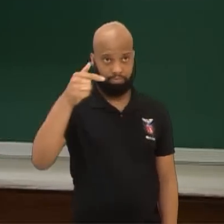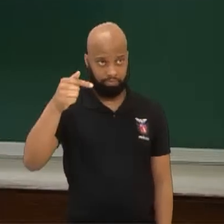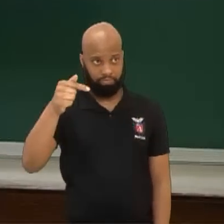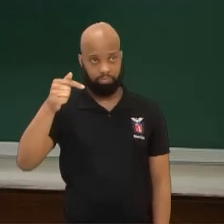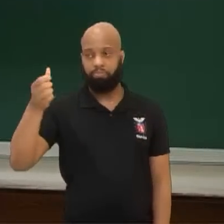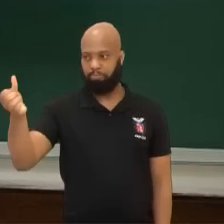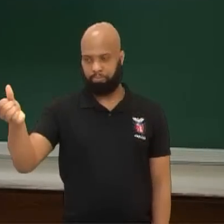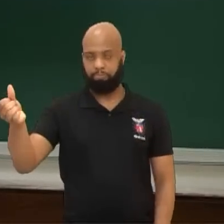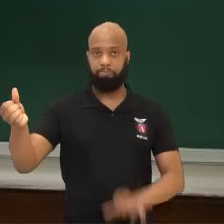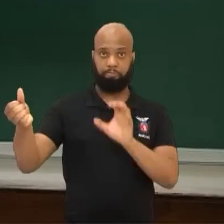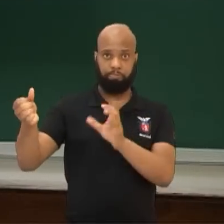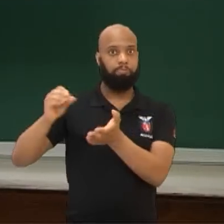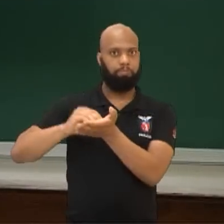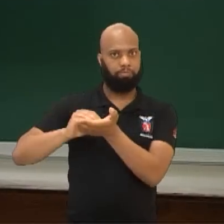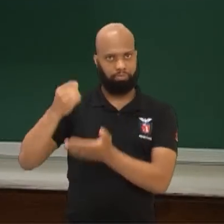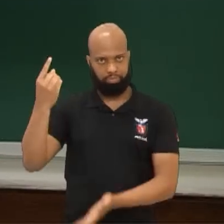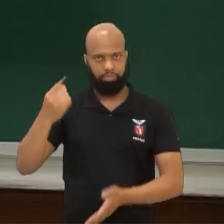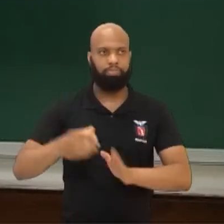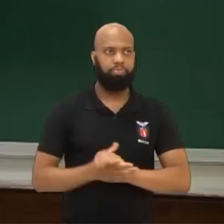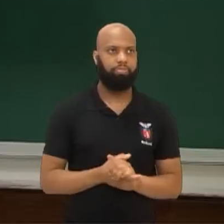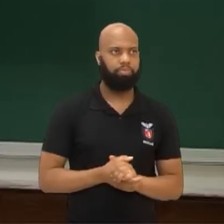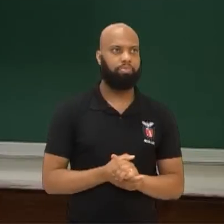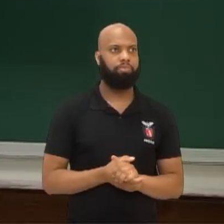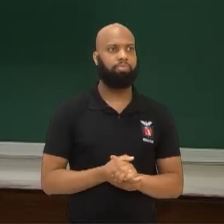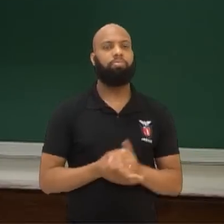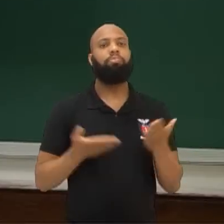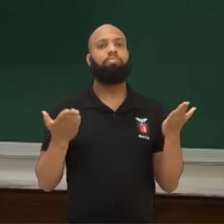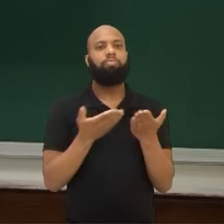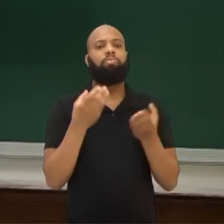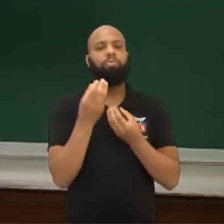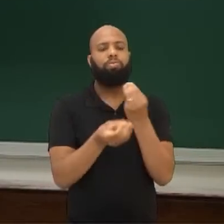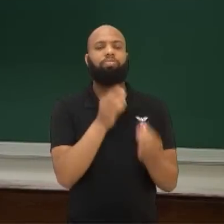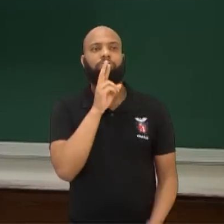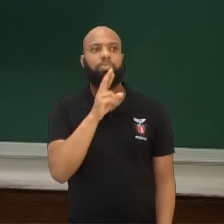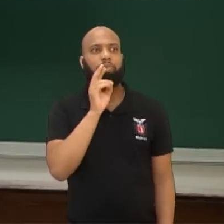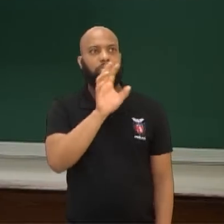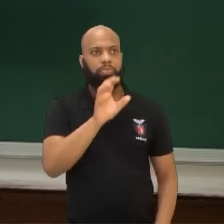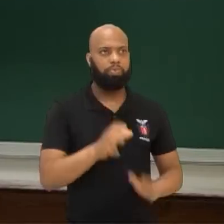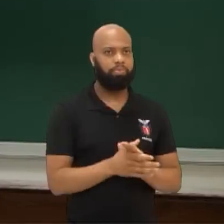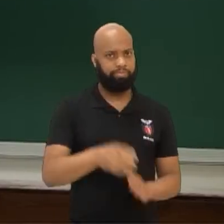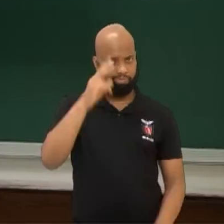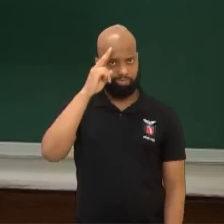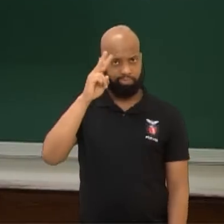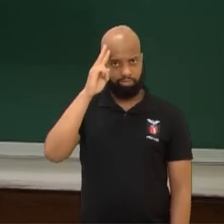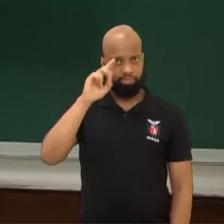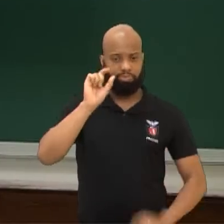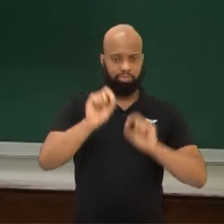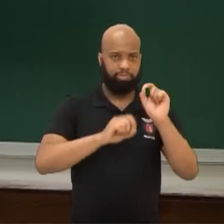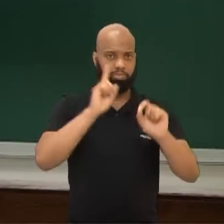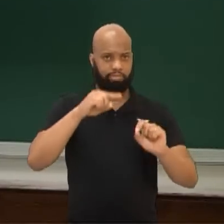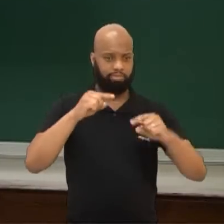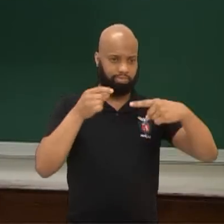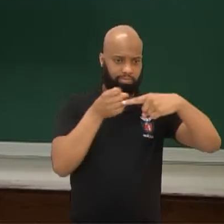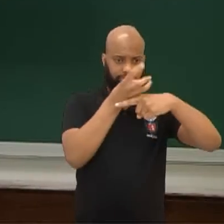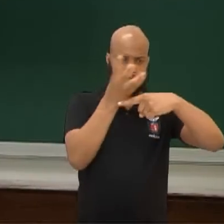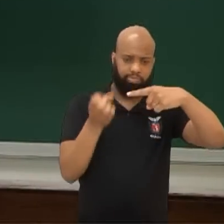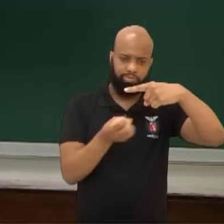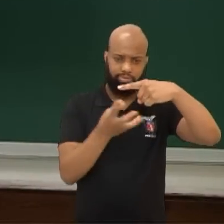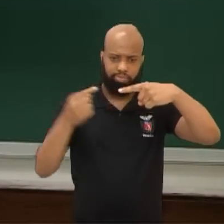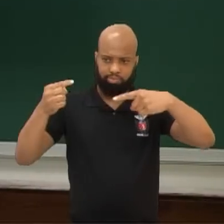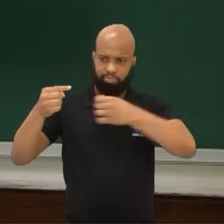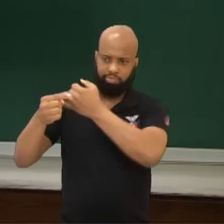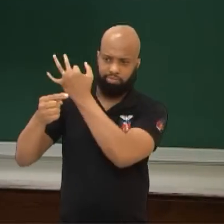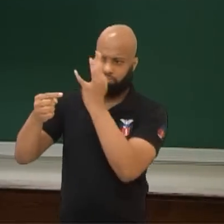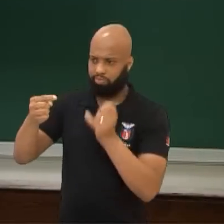7 e 6, tá? Então como é que nós vamos resolver isso? Lembra que eles são proporcionais, tá? Então